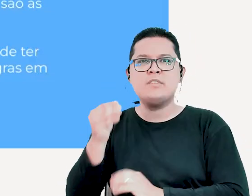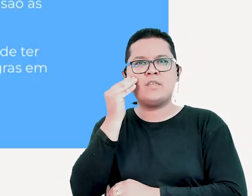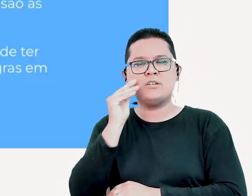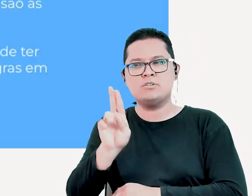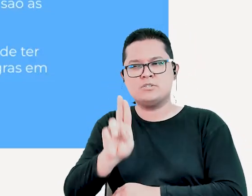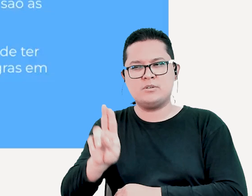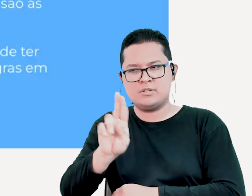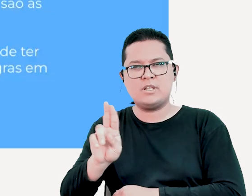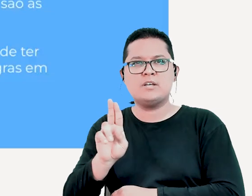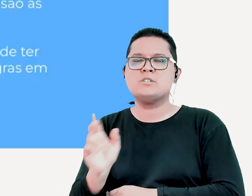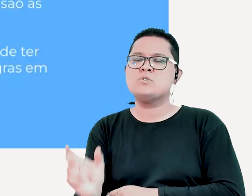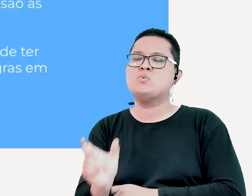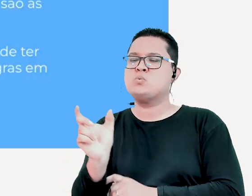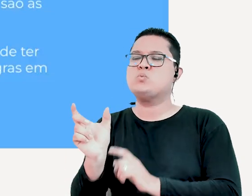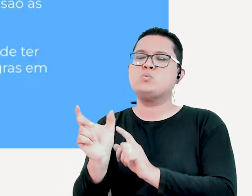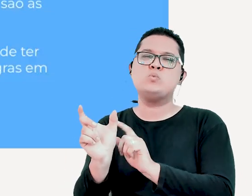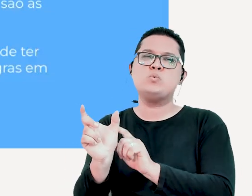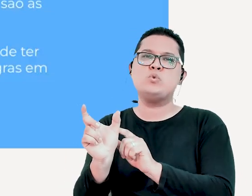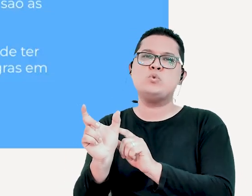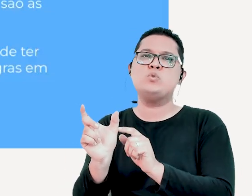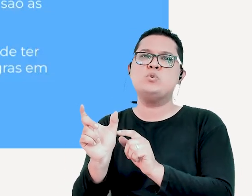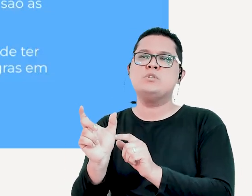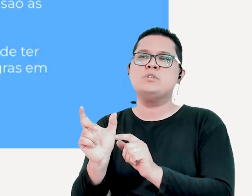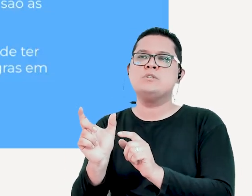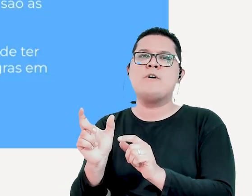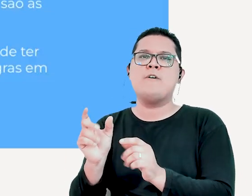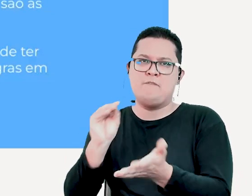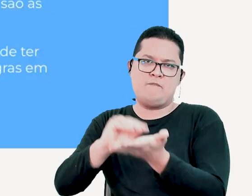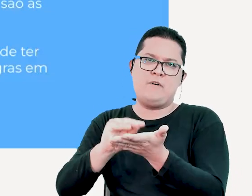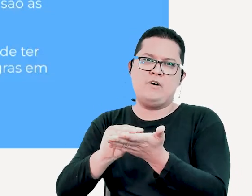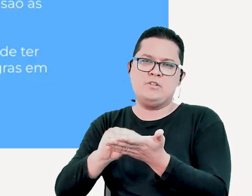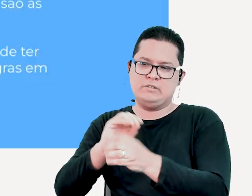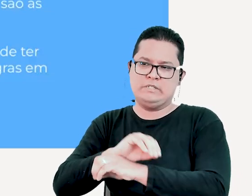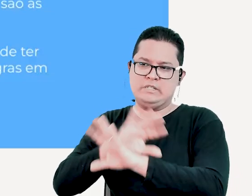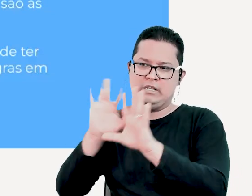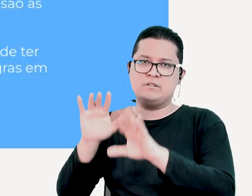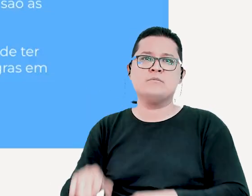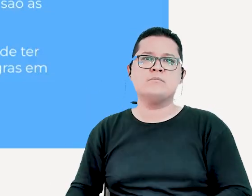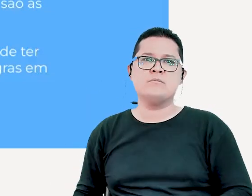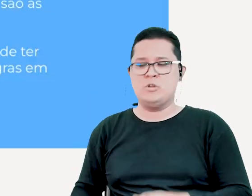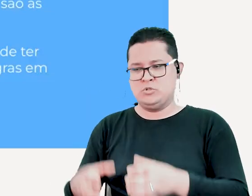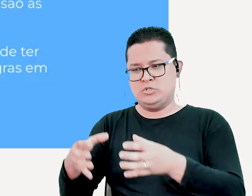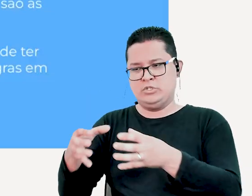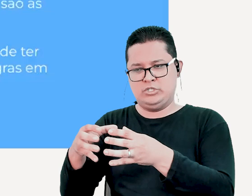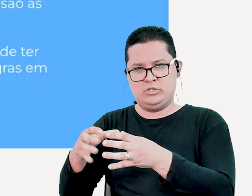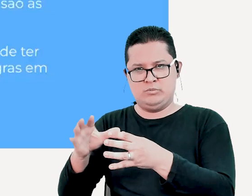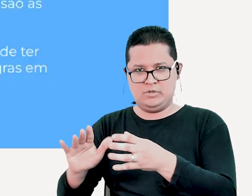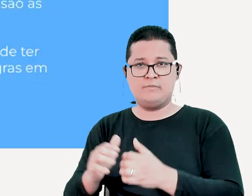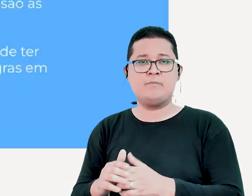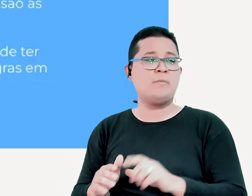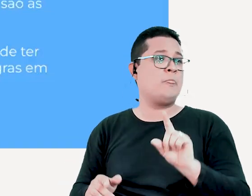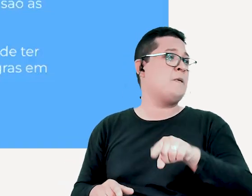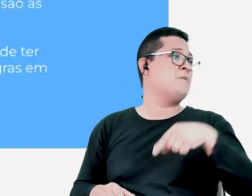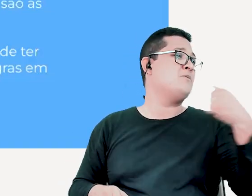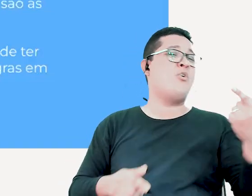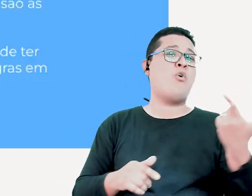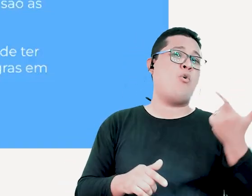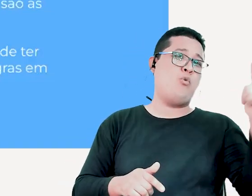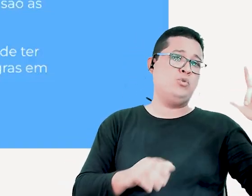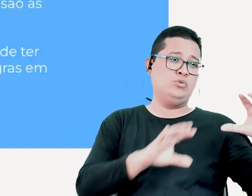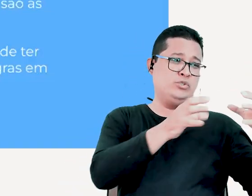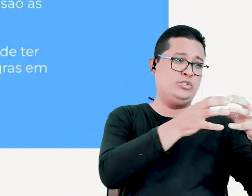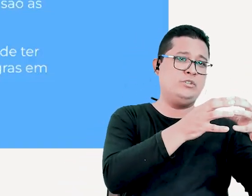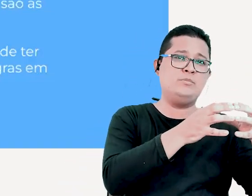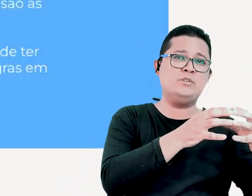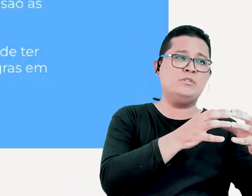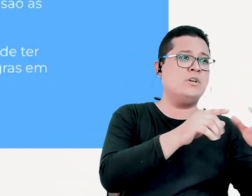mas existe um outro content designer fazendo a mesma pesquisa em outro time, né? Então, se a gente tem essa visibilidade, a gente evita